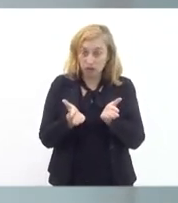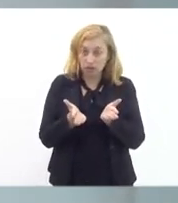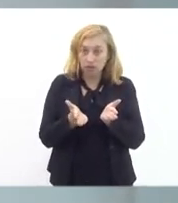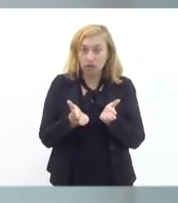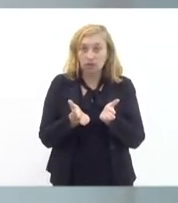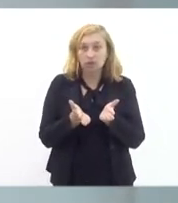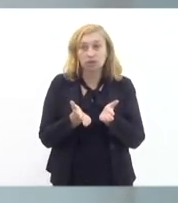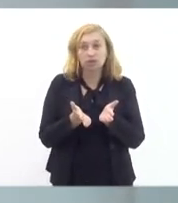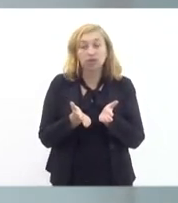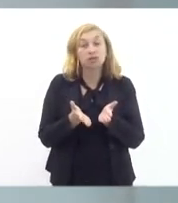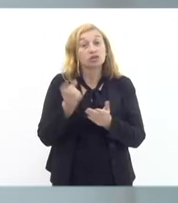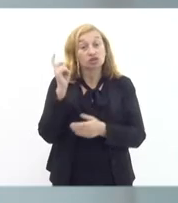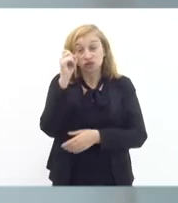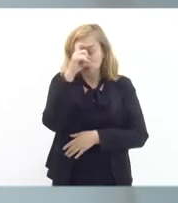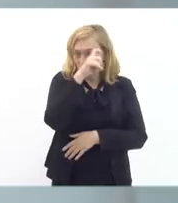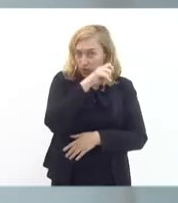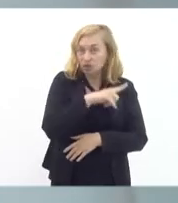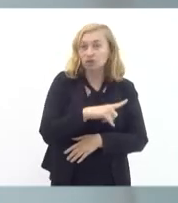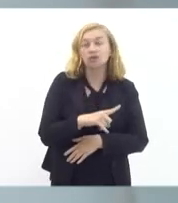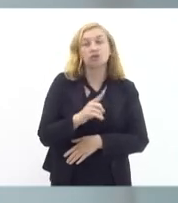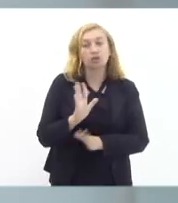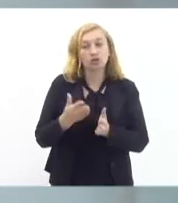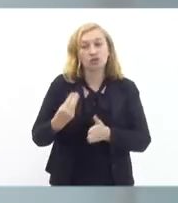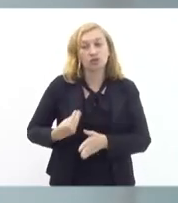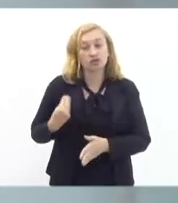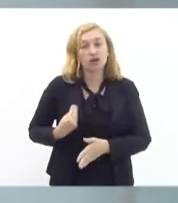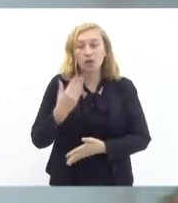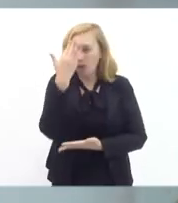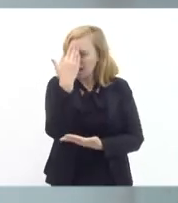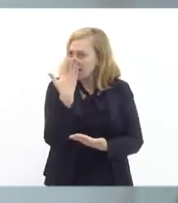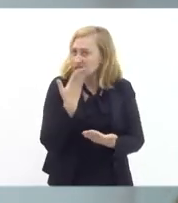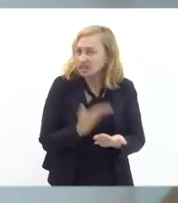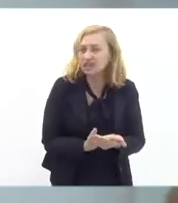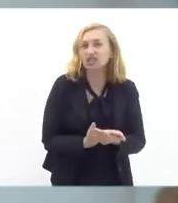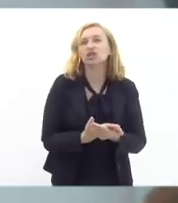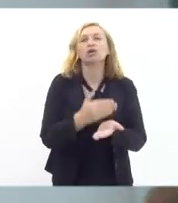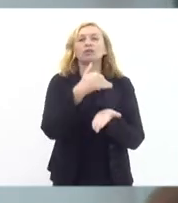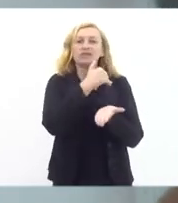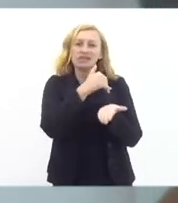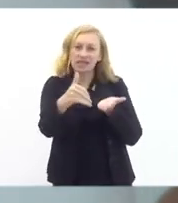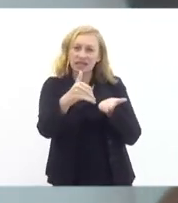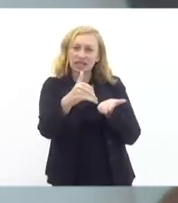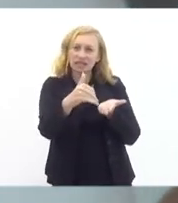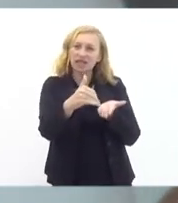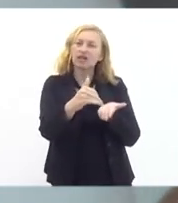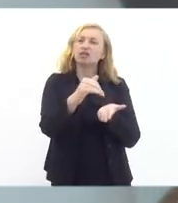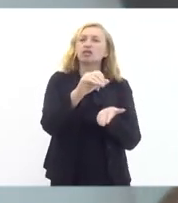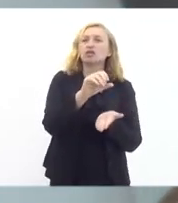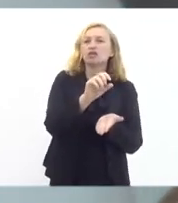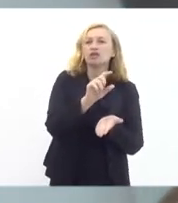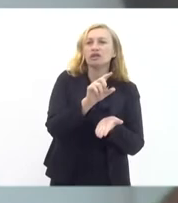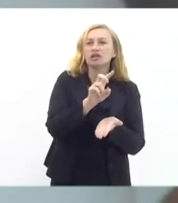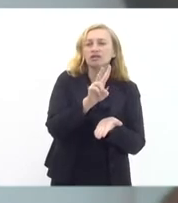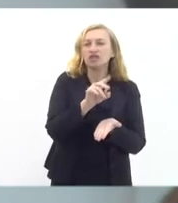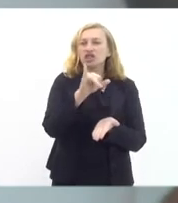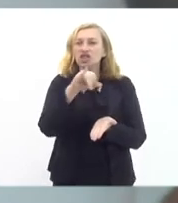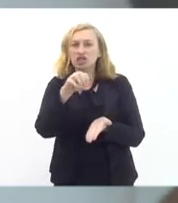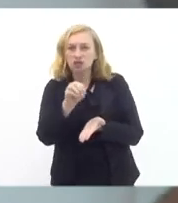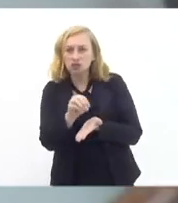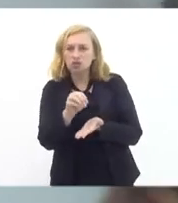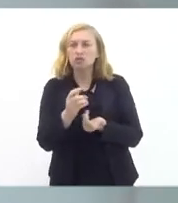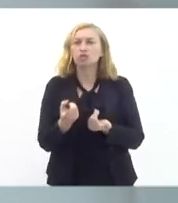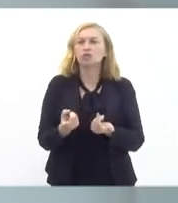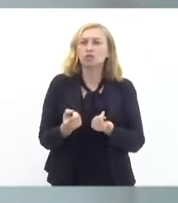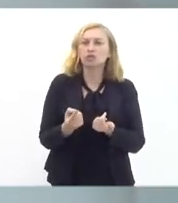bastante dificuldades. Eu acredito que como do secretário, né? Seu Vinícius, que se